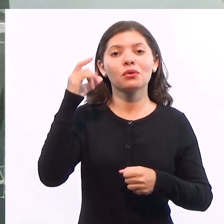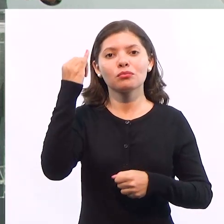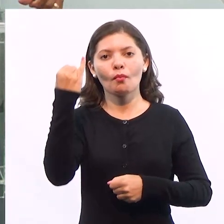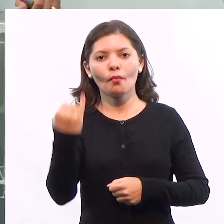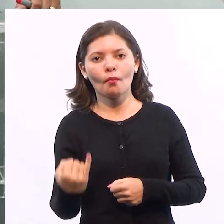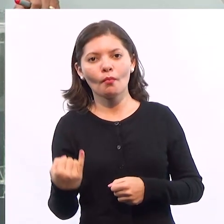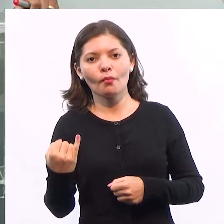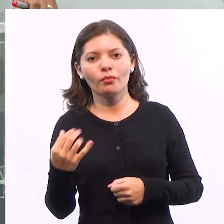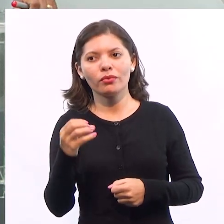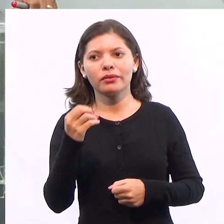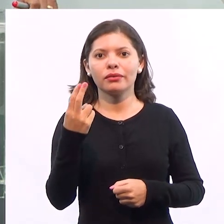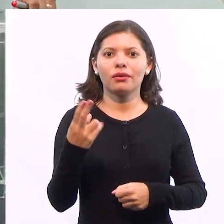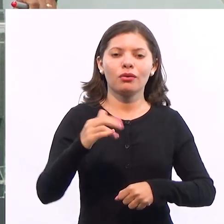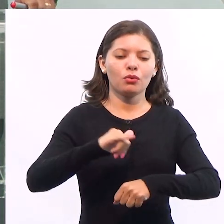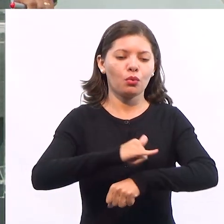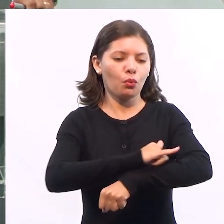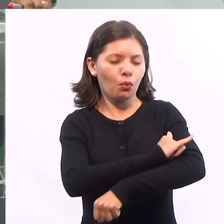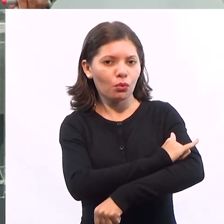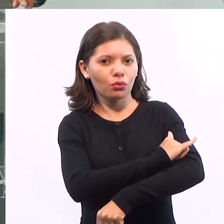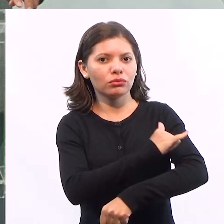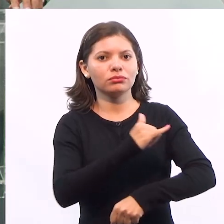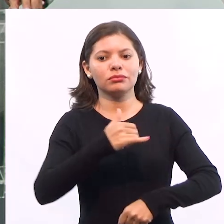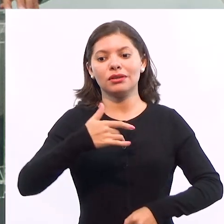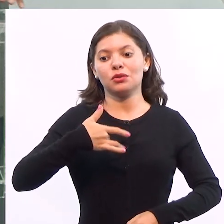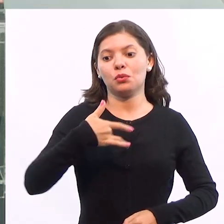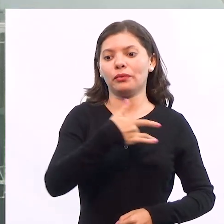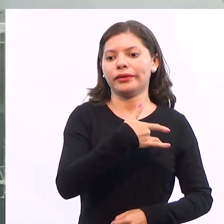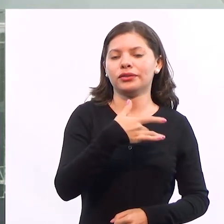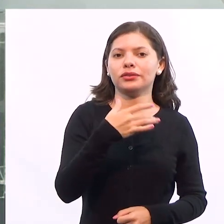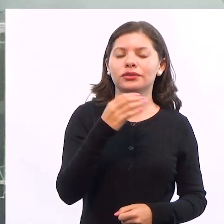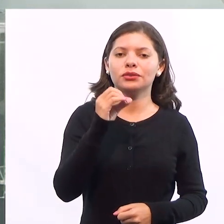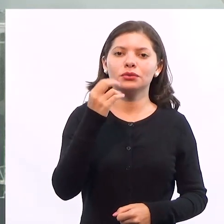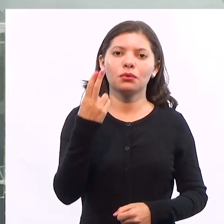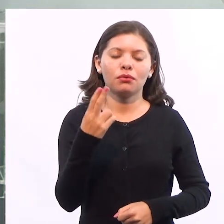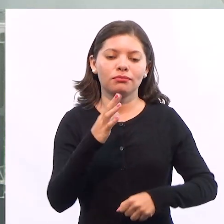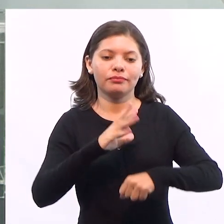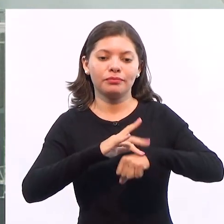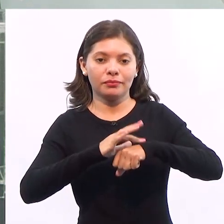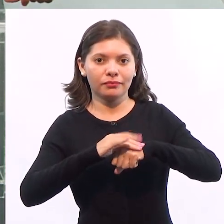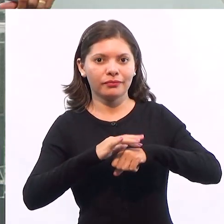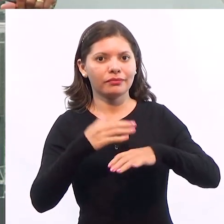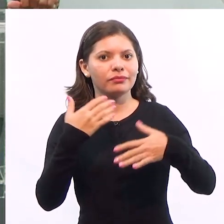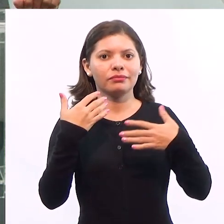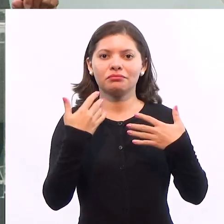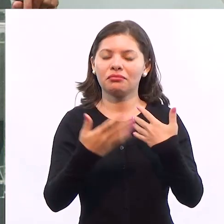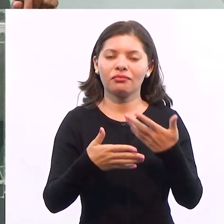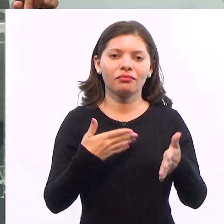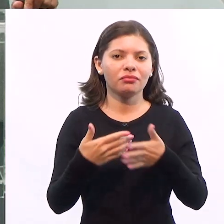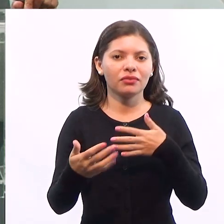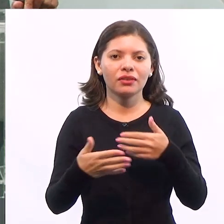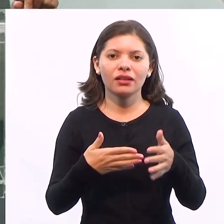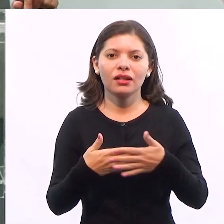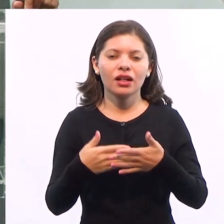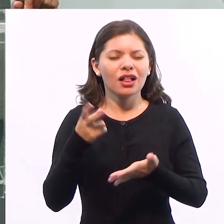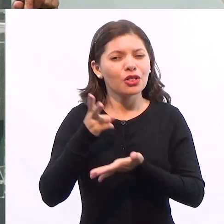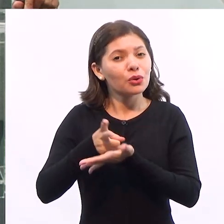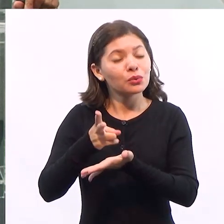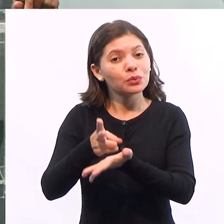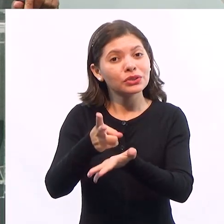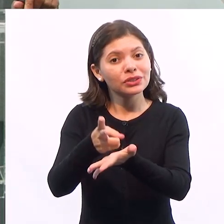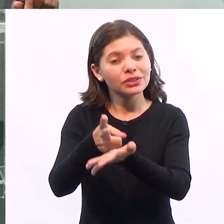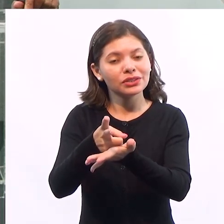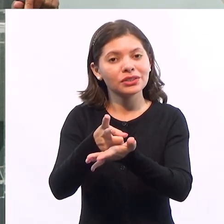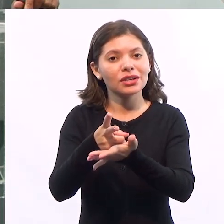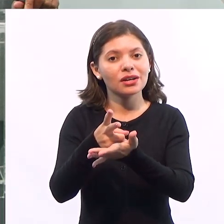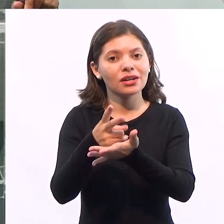você já acordou mais magro ou mais gordo, ou doente ou mais saudável, a depender das suas escolhas, tá? Todo dia nós